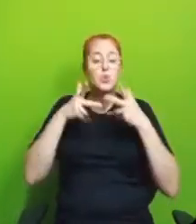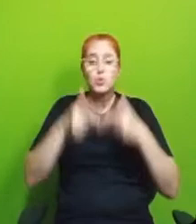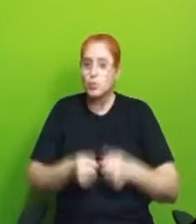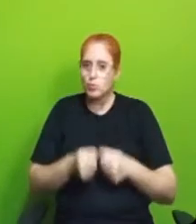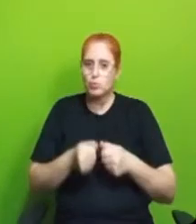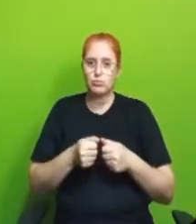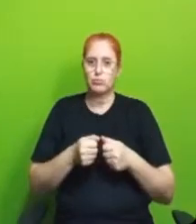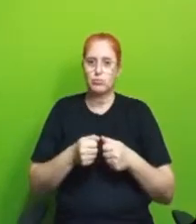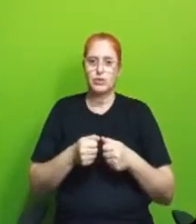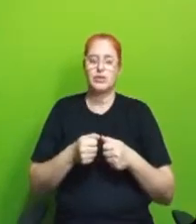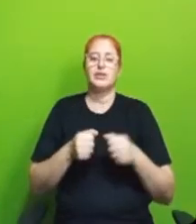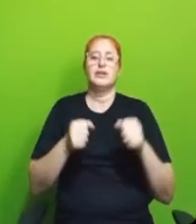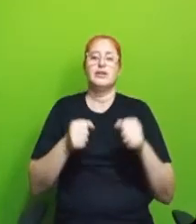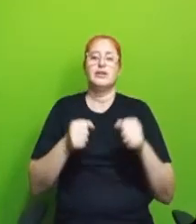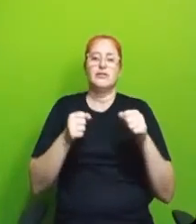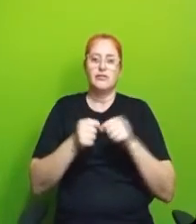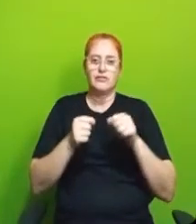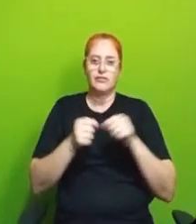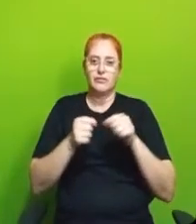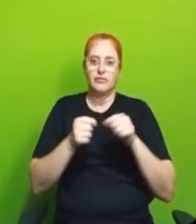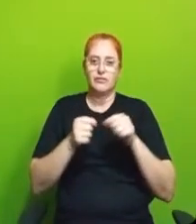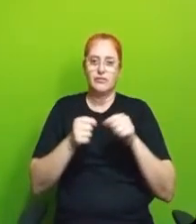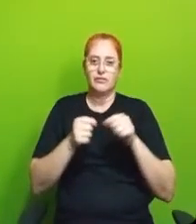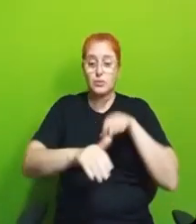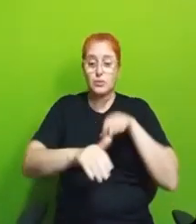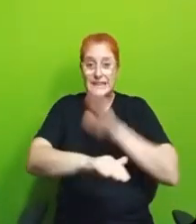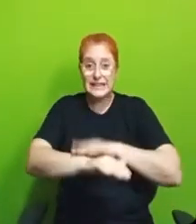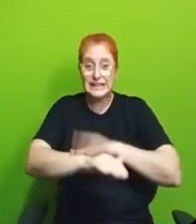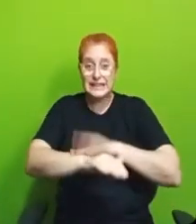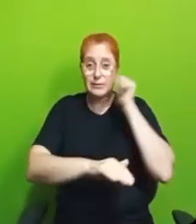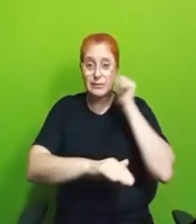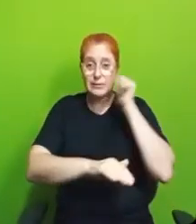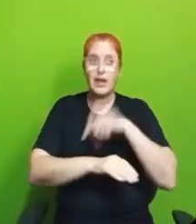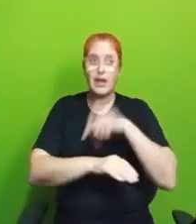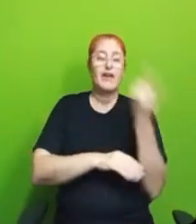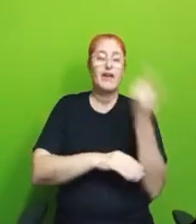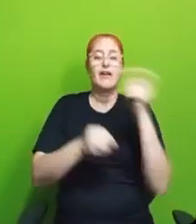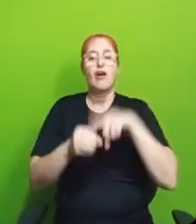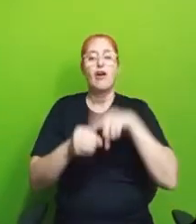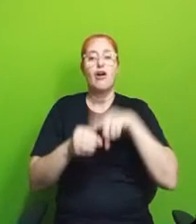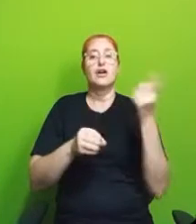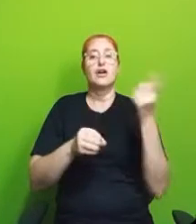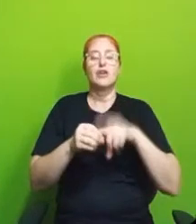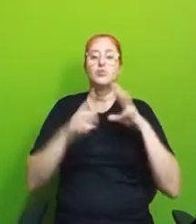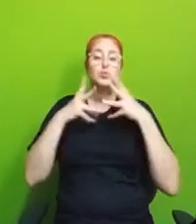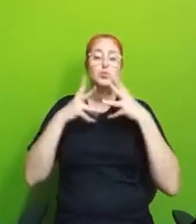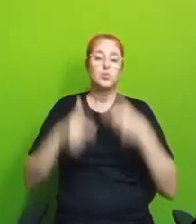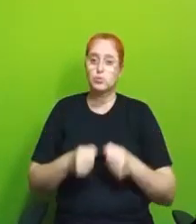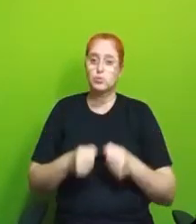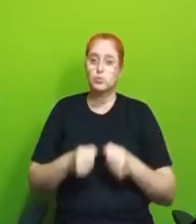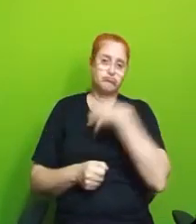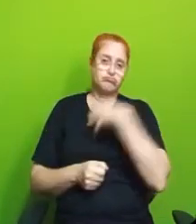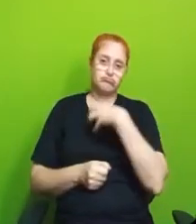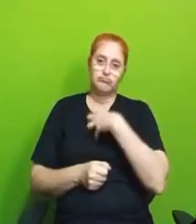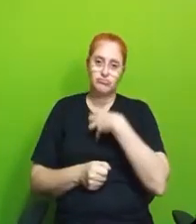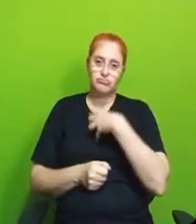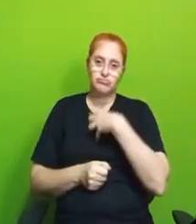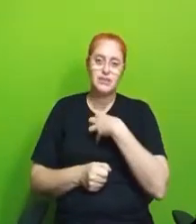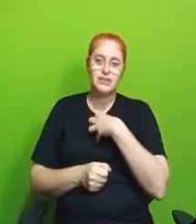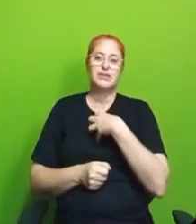considerando a disponibilidade desse tempo, as idas e vindas, né? Tudo isso é uma forma de banalização do